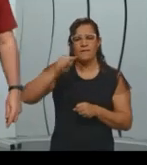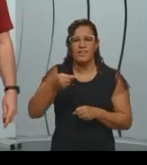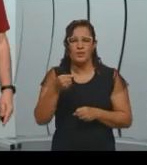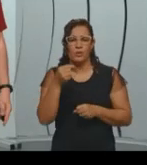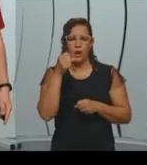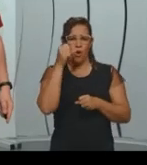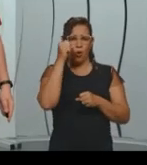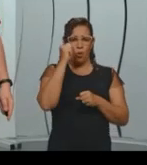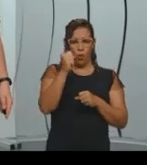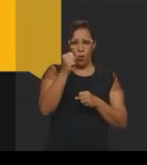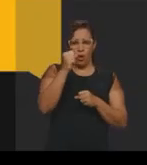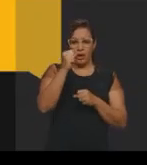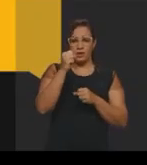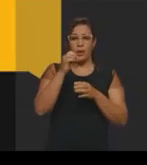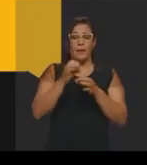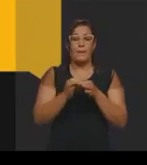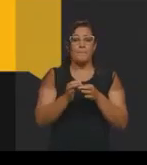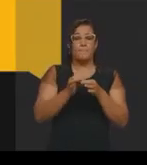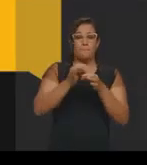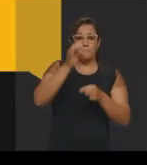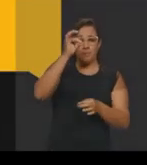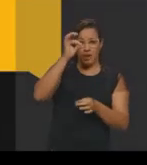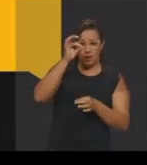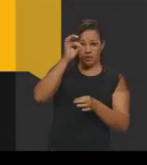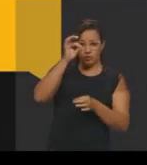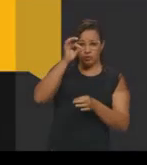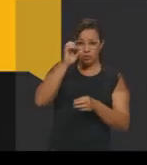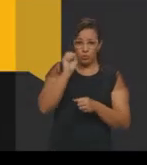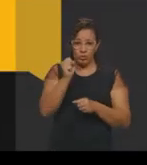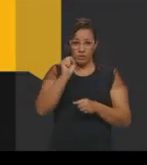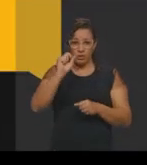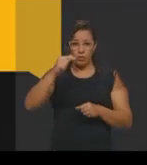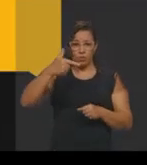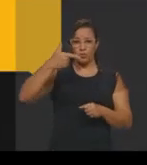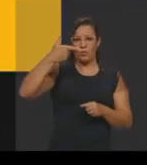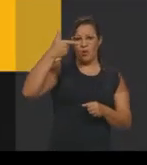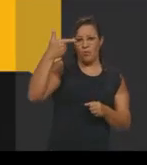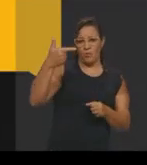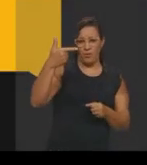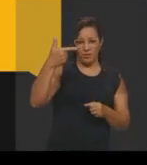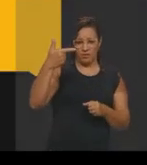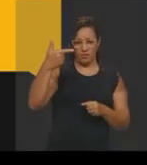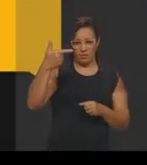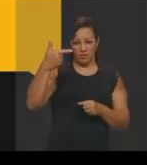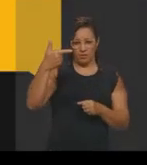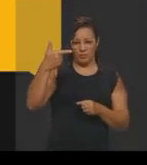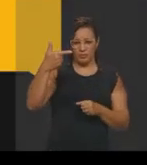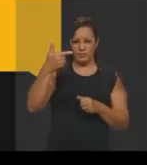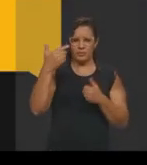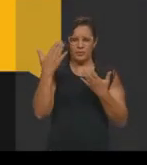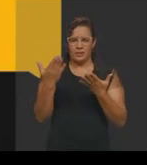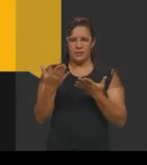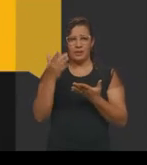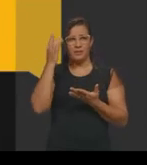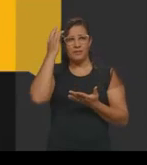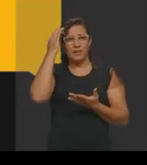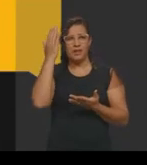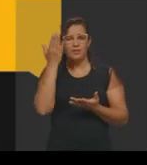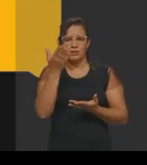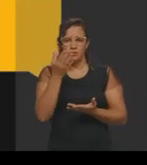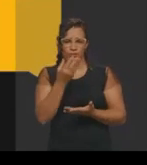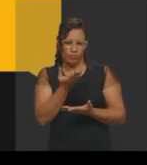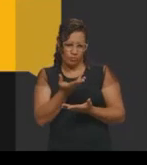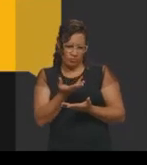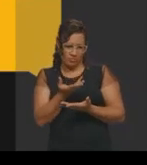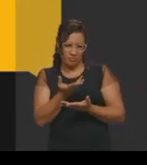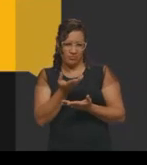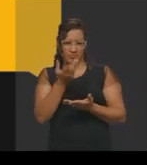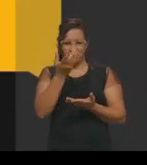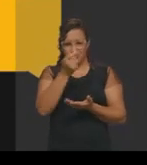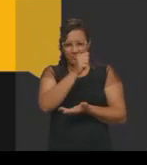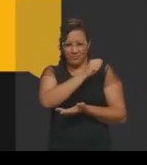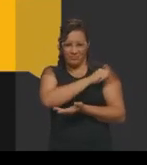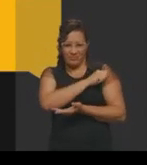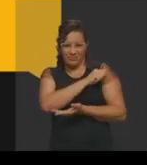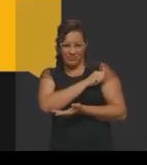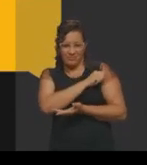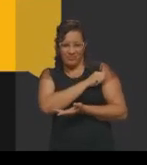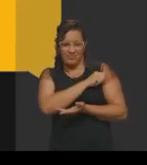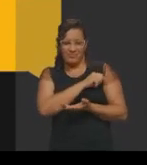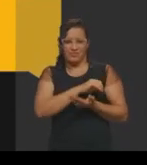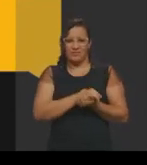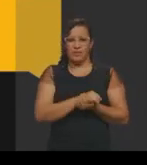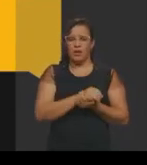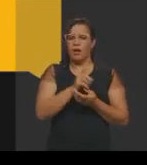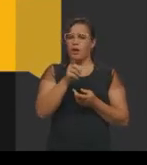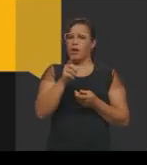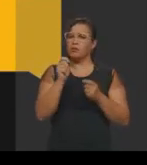9,8 metros por segundo ao quadrado. Para facilitar a sua vida, estudante, você